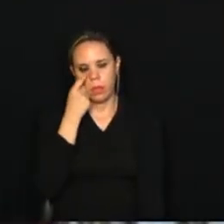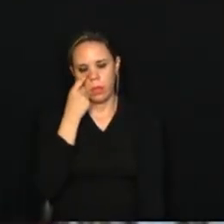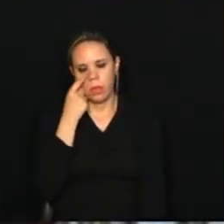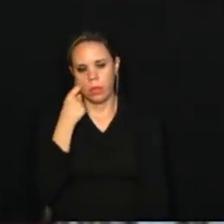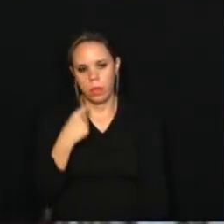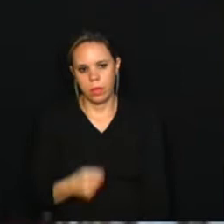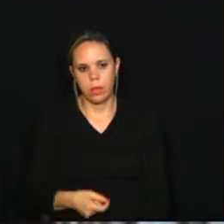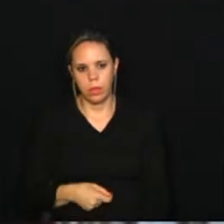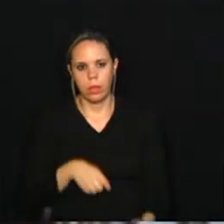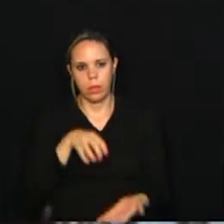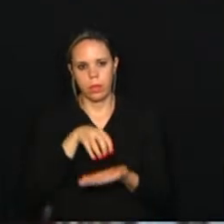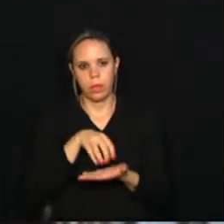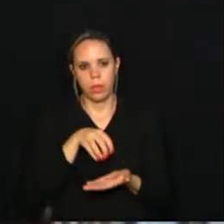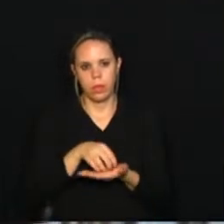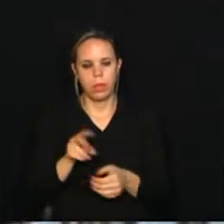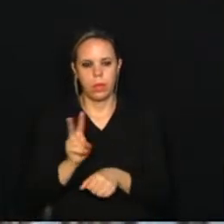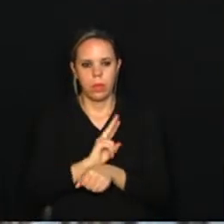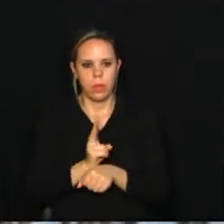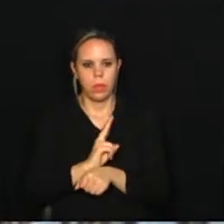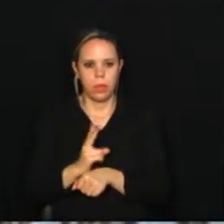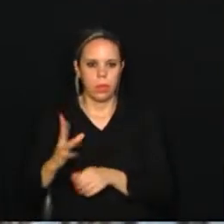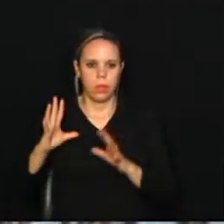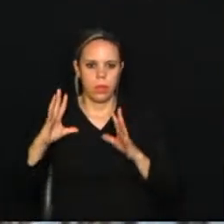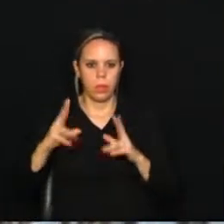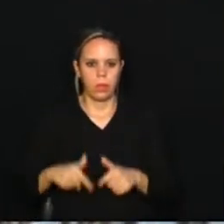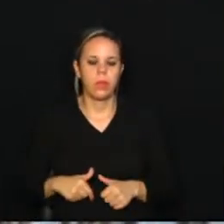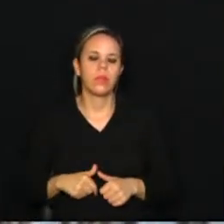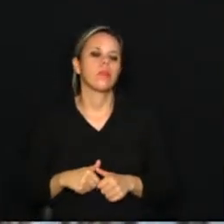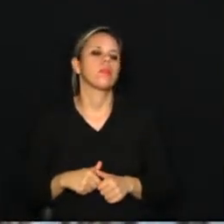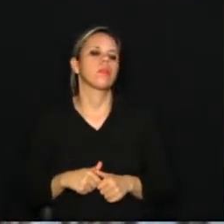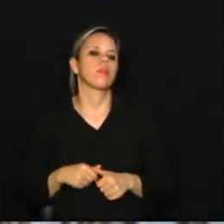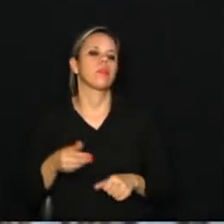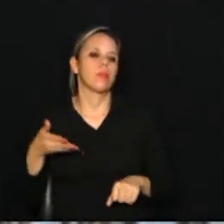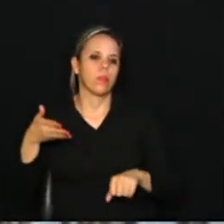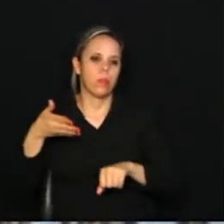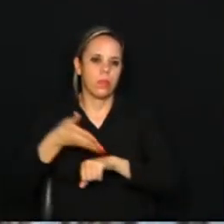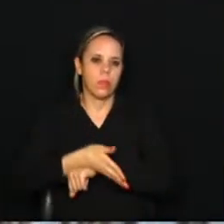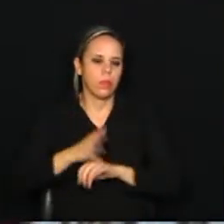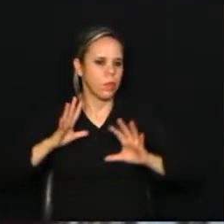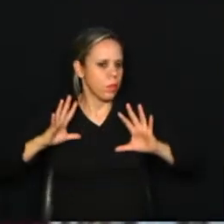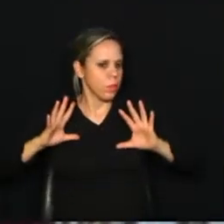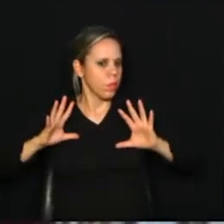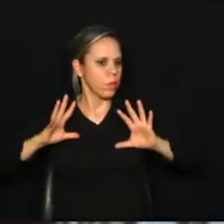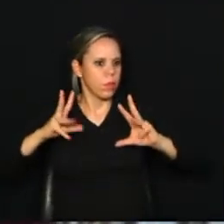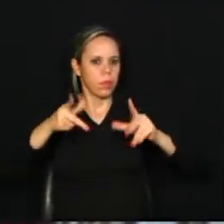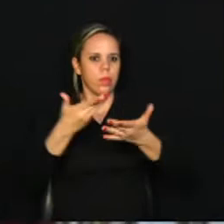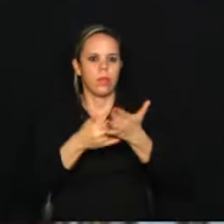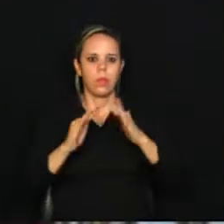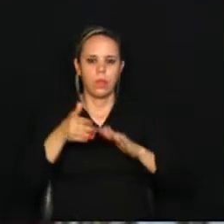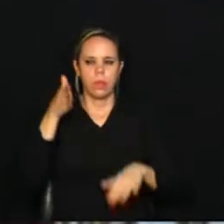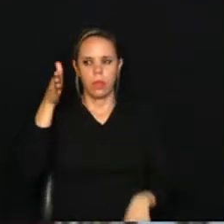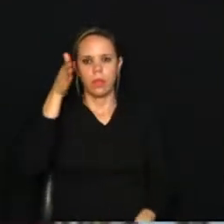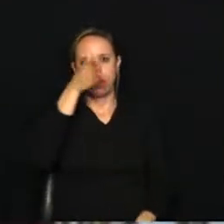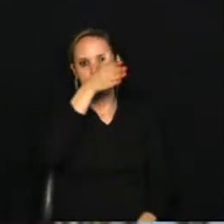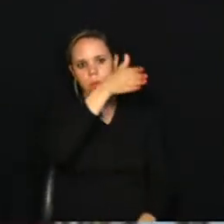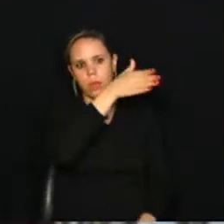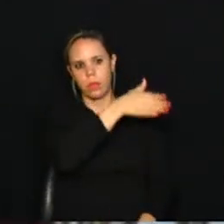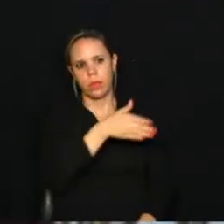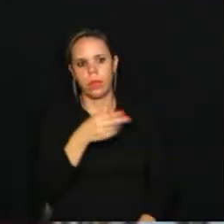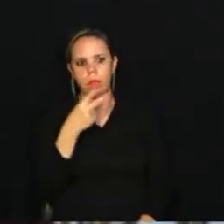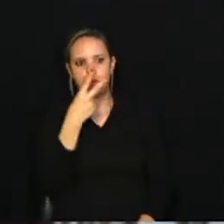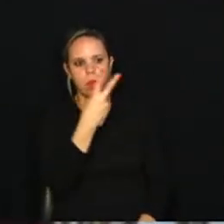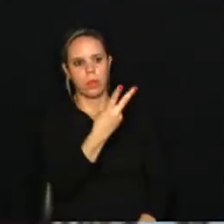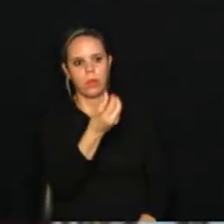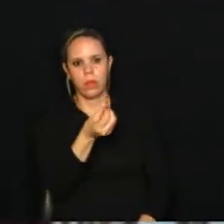O Departamento de Vigilância Sanitária visitou todas as nossas escolas, são